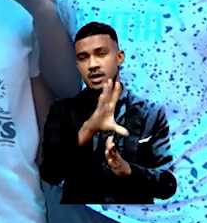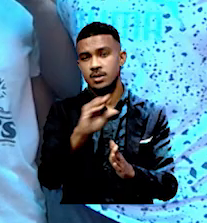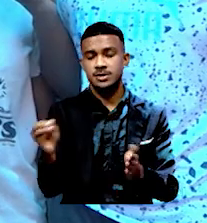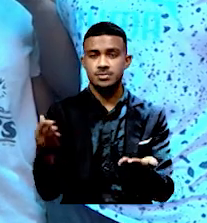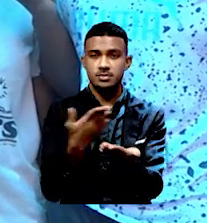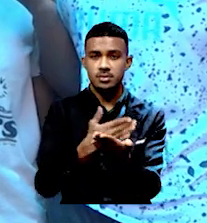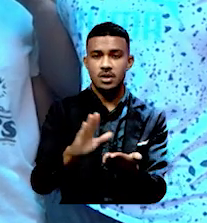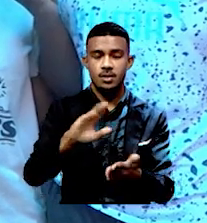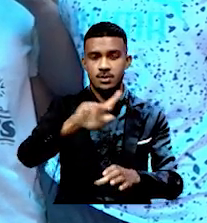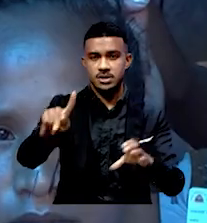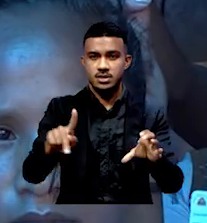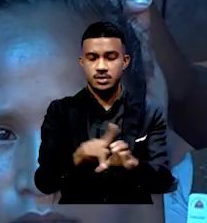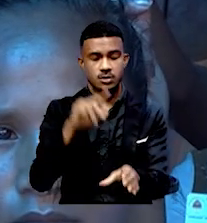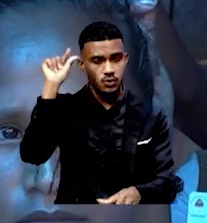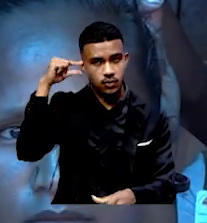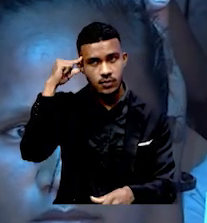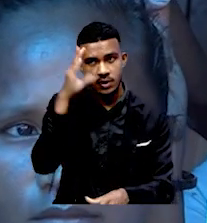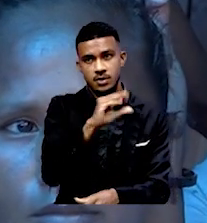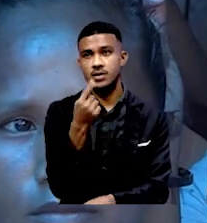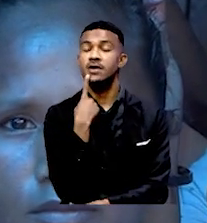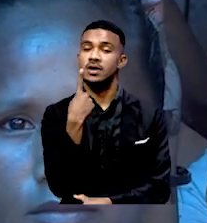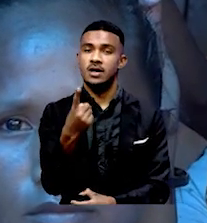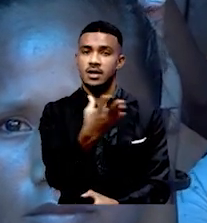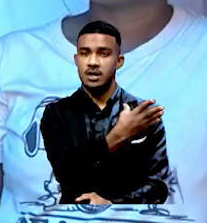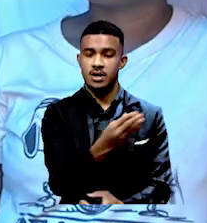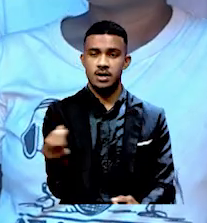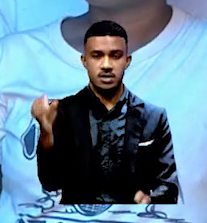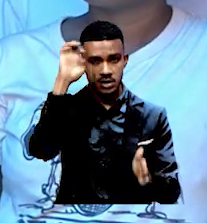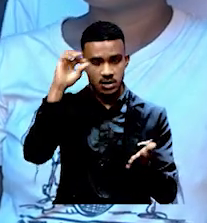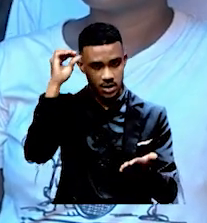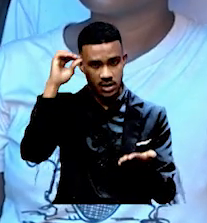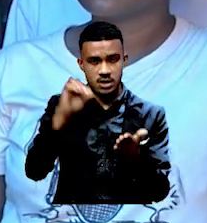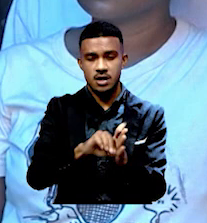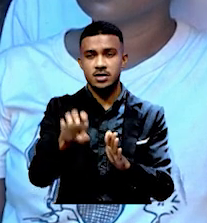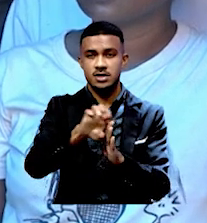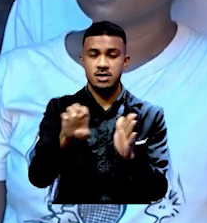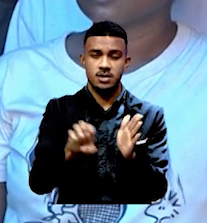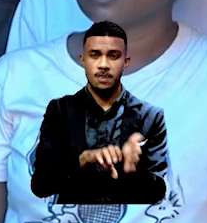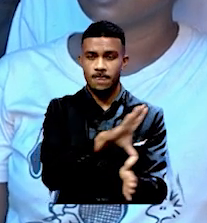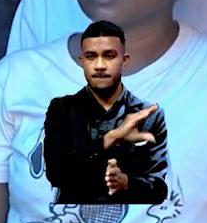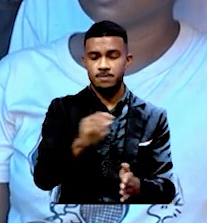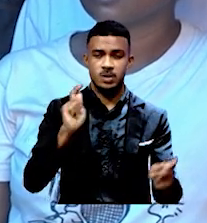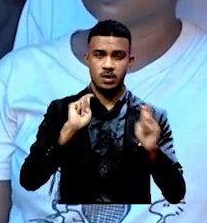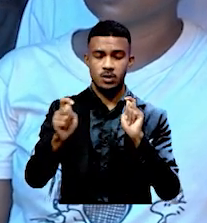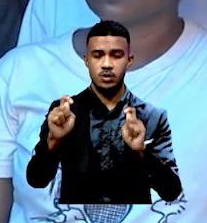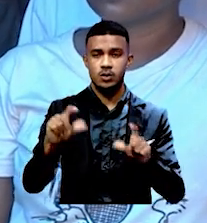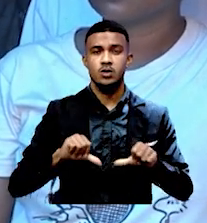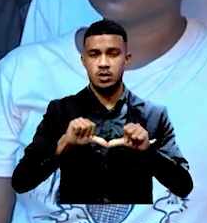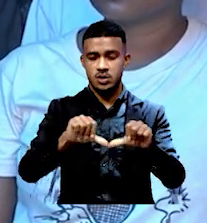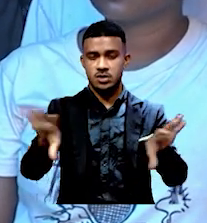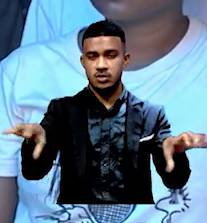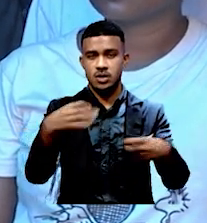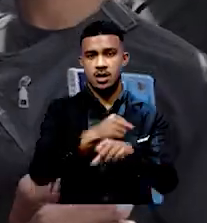de participação. O governante explica que o Secretariado Técnico de Administração Eleitoral continua o serviço de